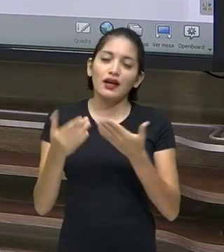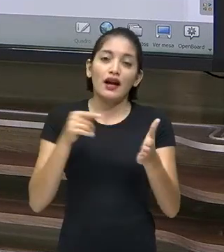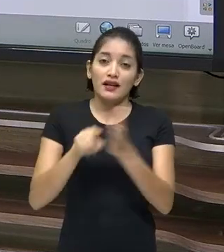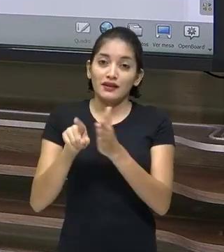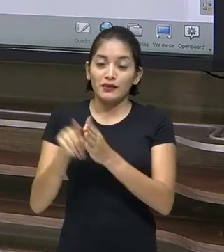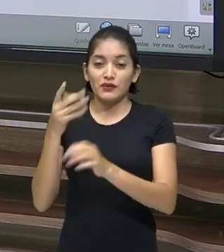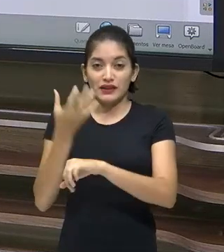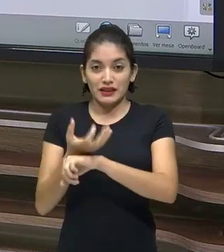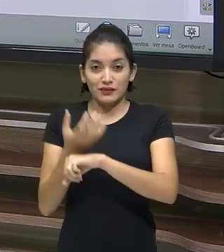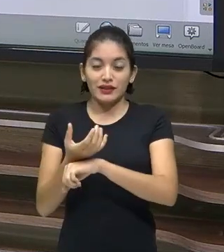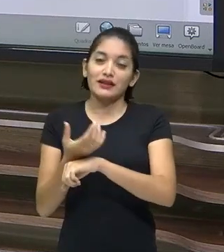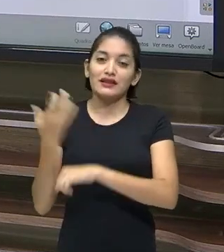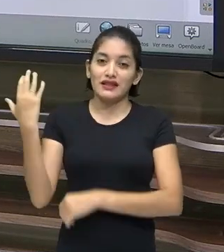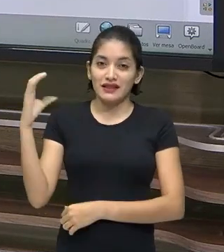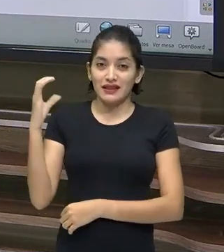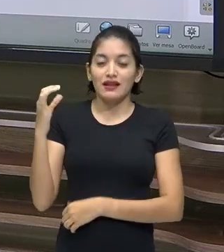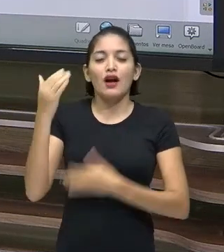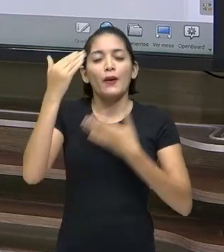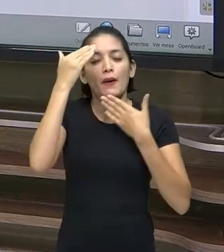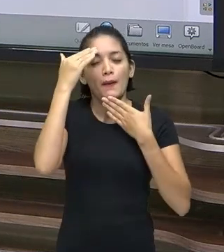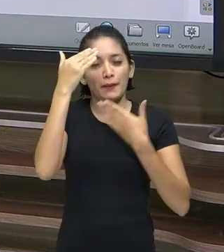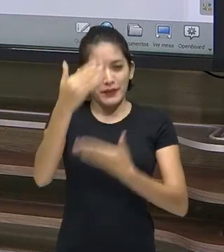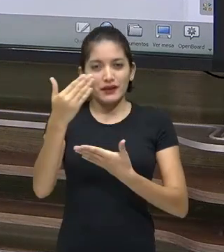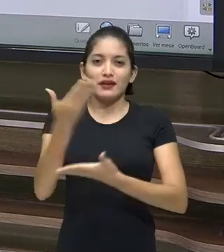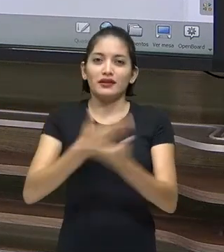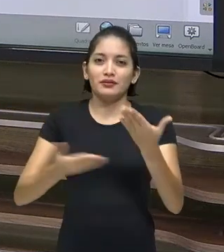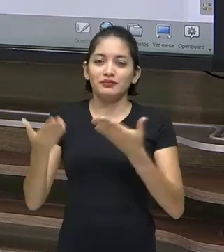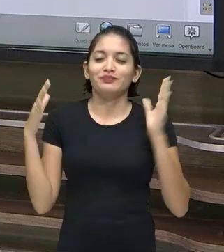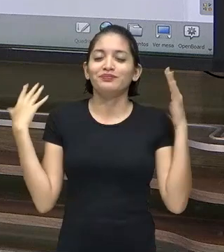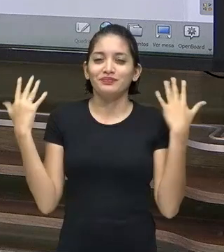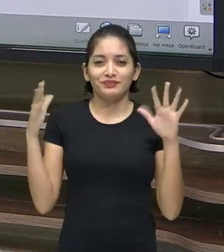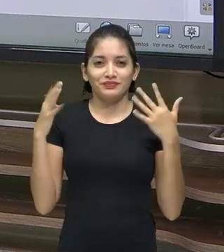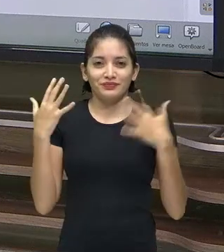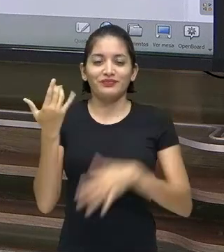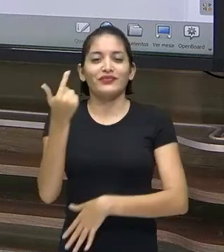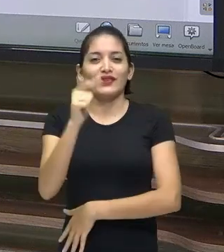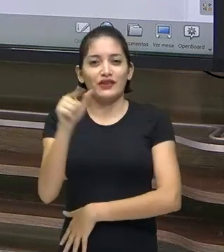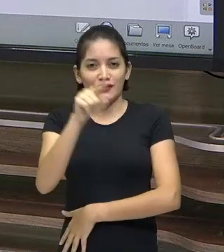de ciências, Obrigada aí pela participação, parabéns também